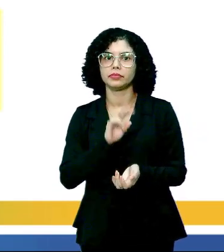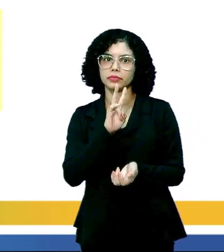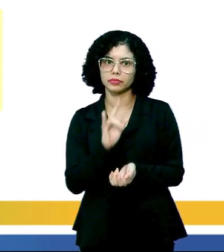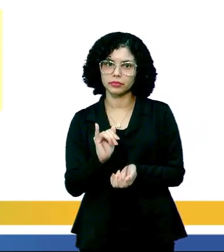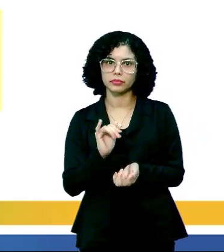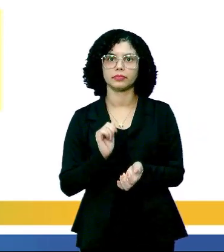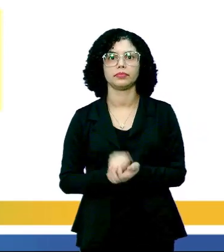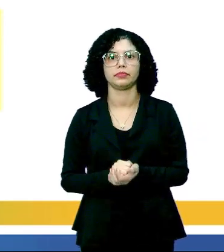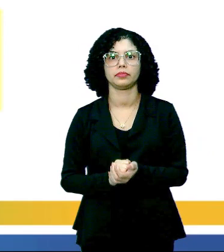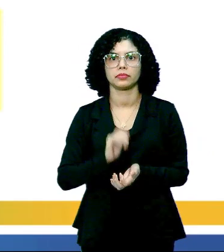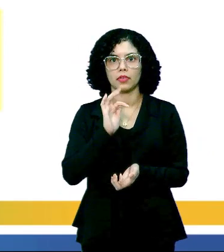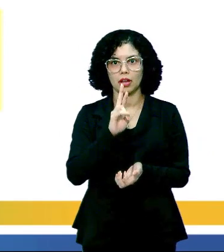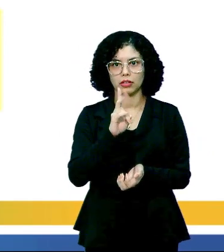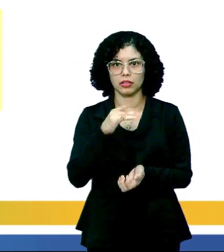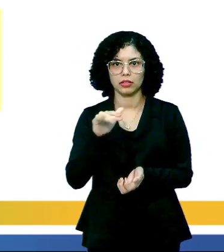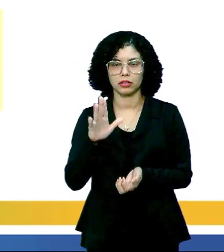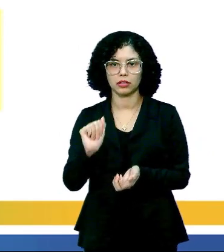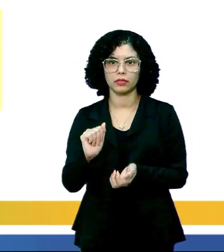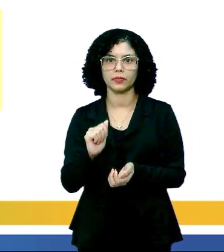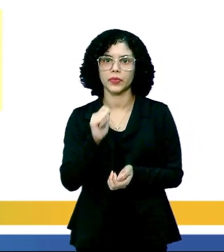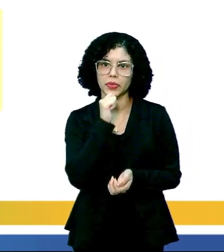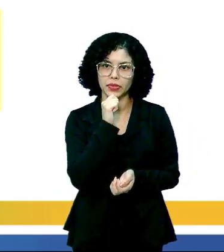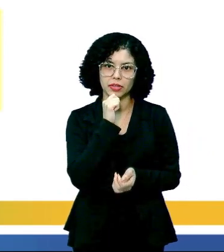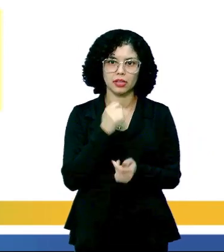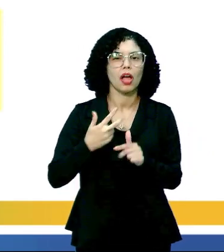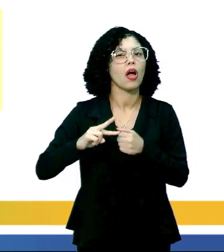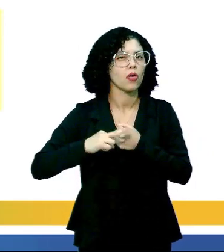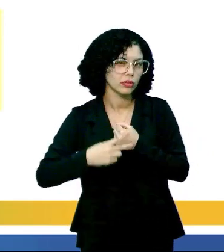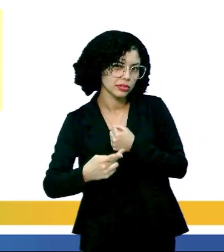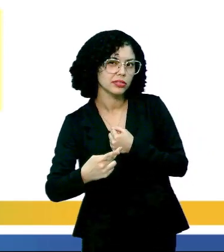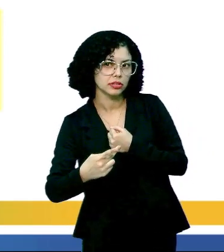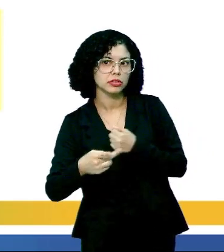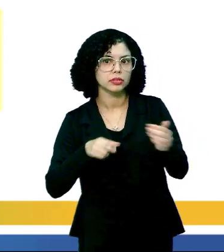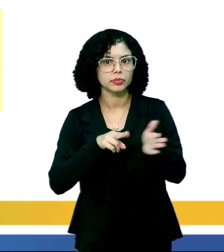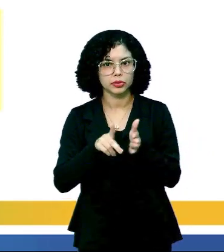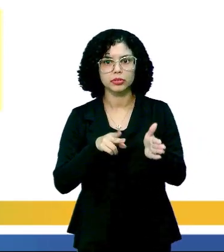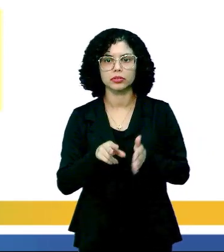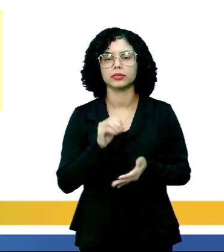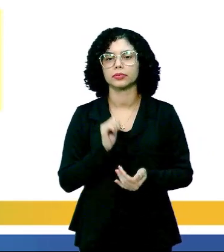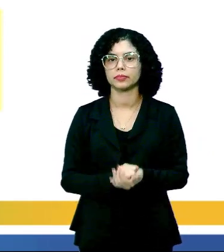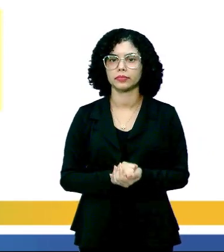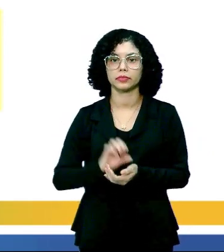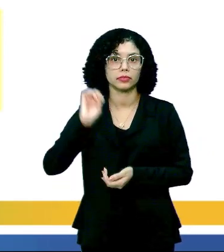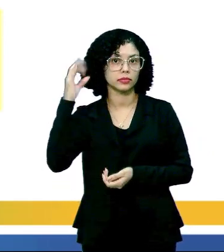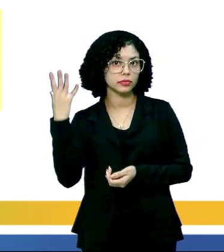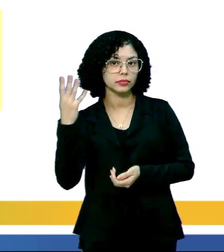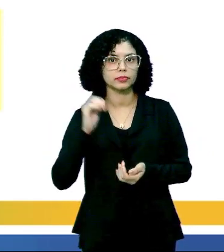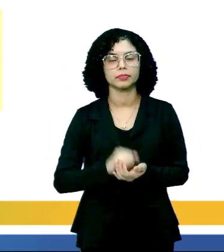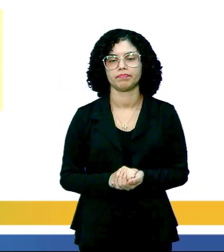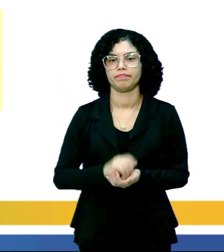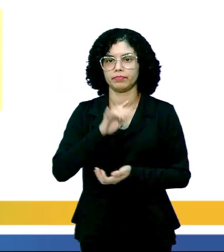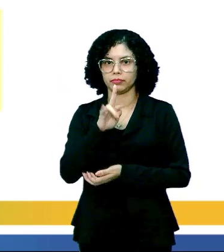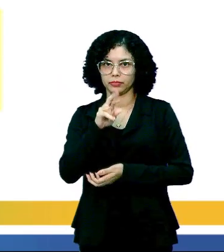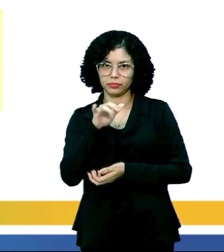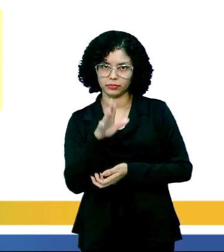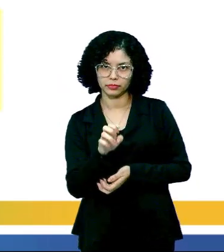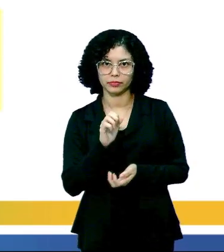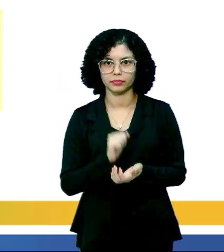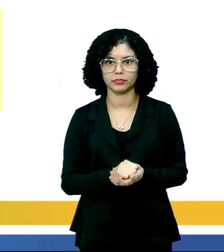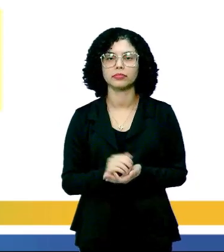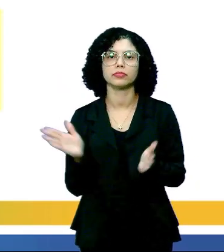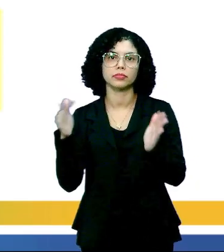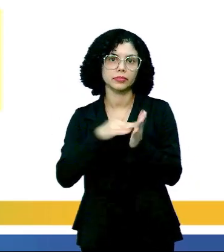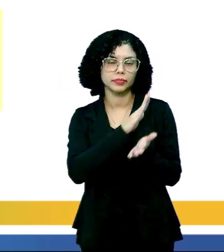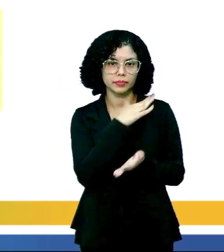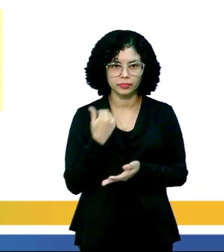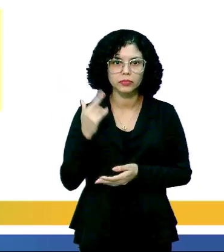submetido a uma radiação, nós temos algumas consequências biológicas, tá? Caso muito grave, pode até levar a